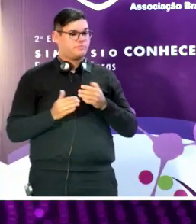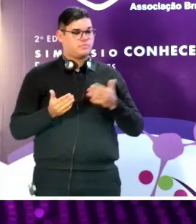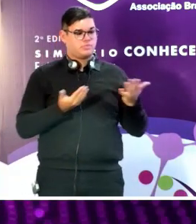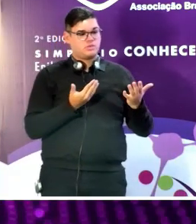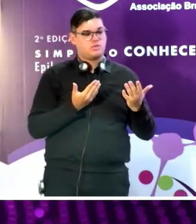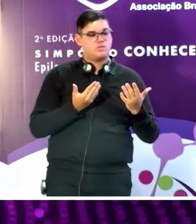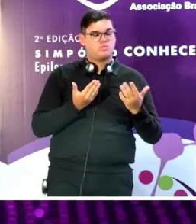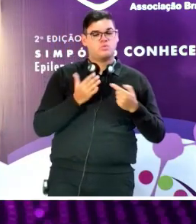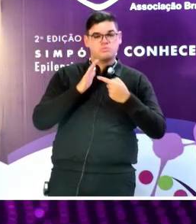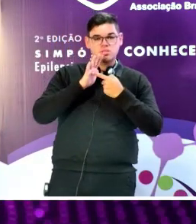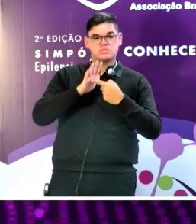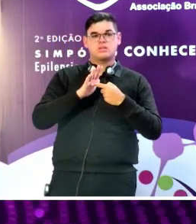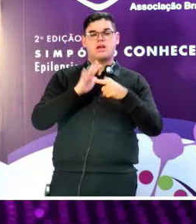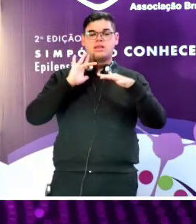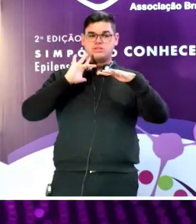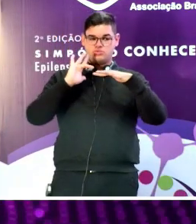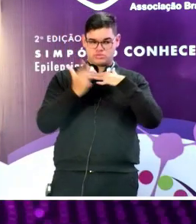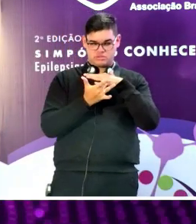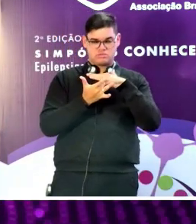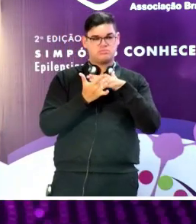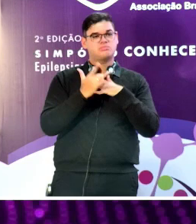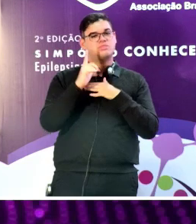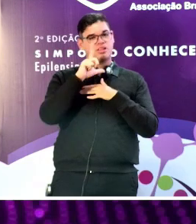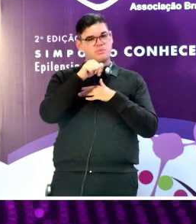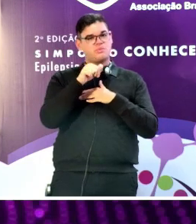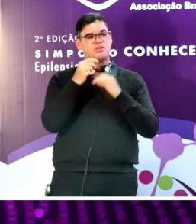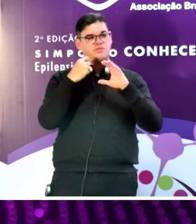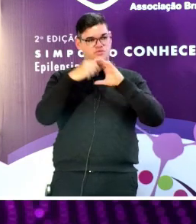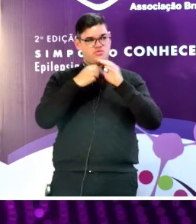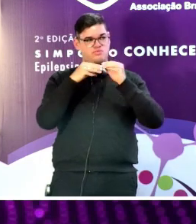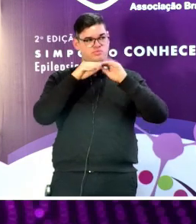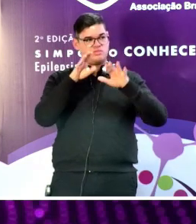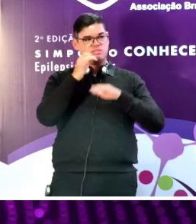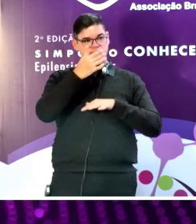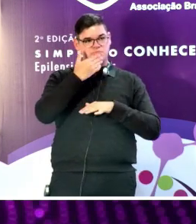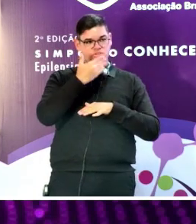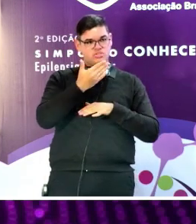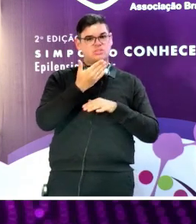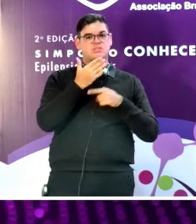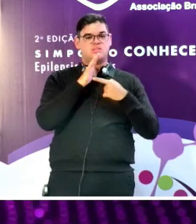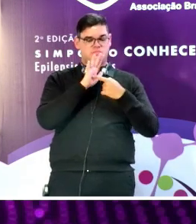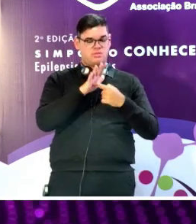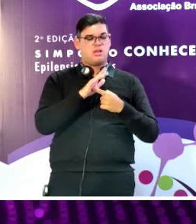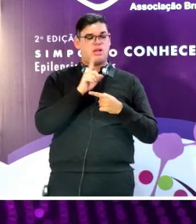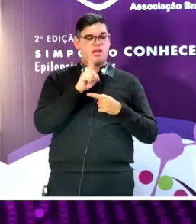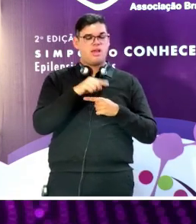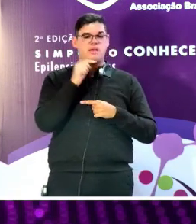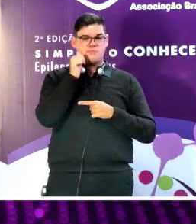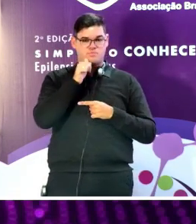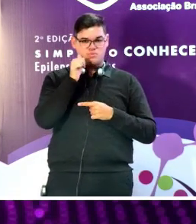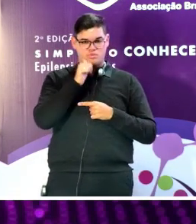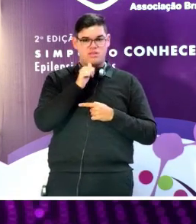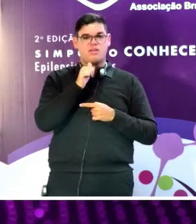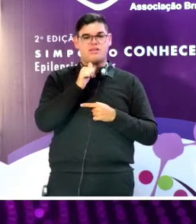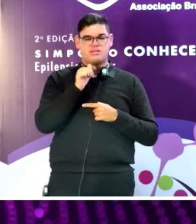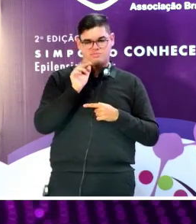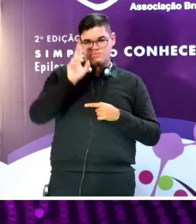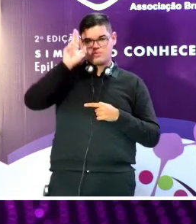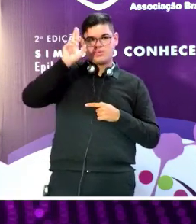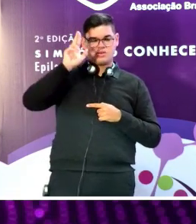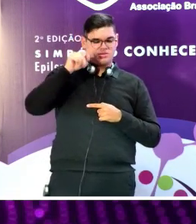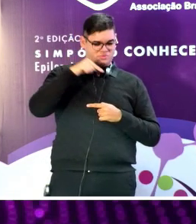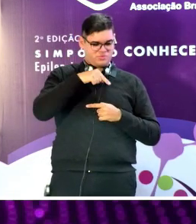nossas redes. Depois eu ponho, se vocês pedirem. É o relato da dona, contando um pouquinho